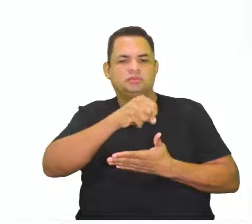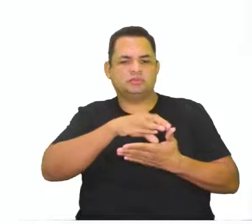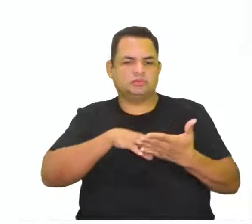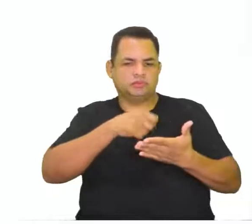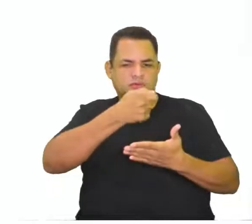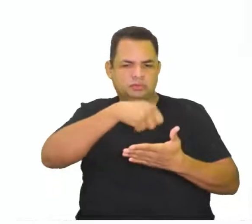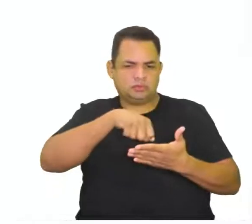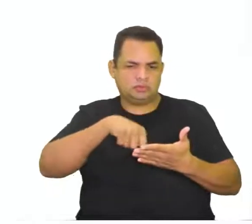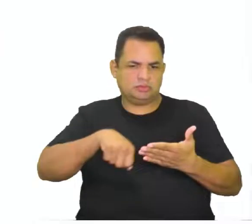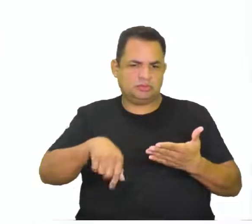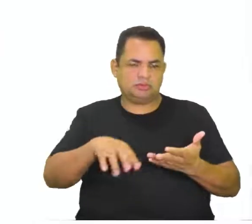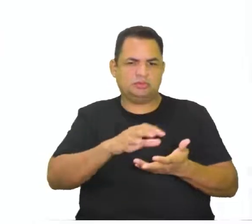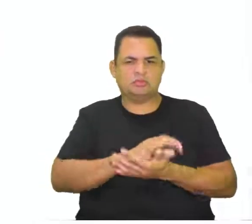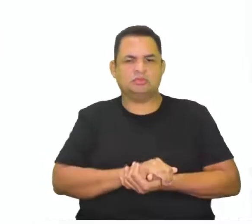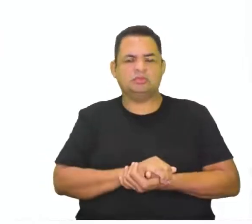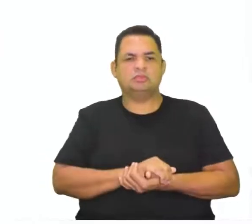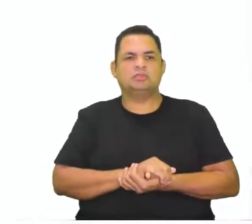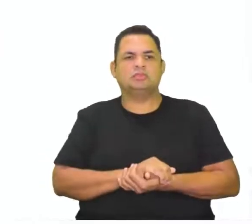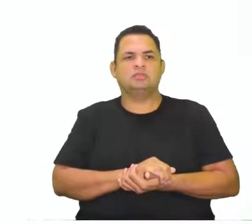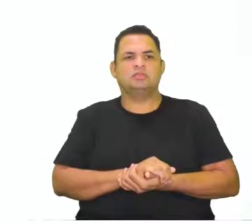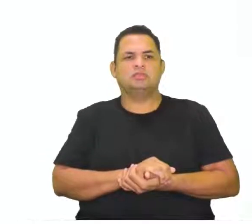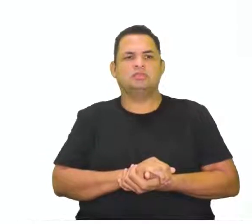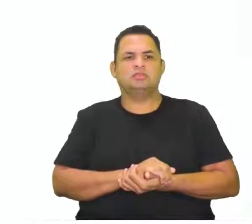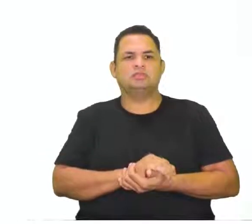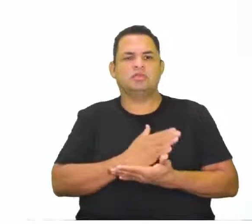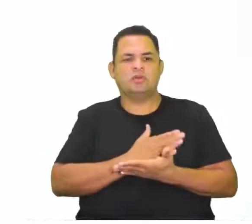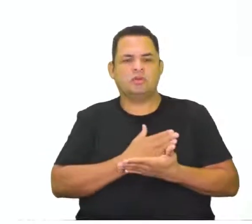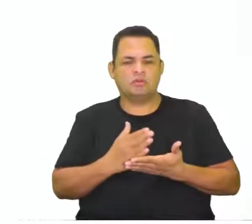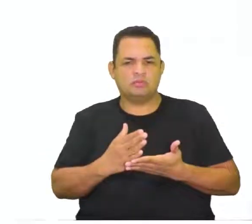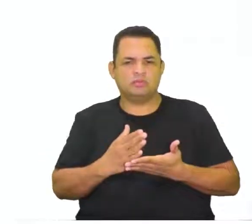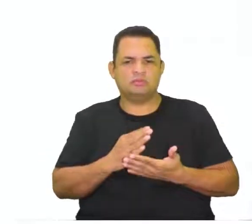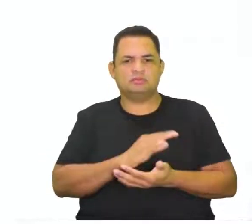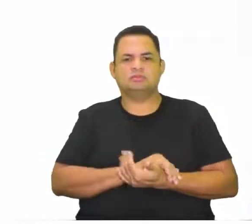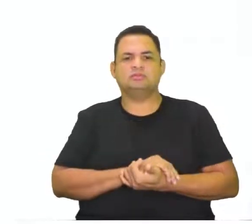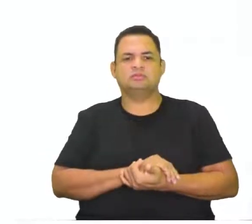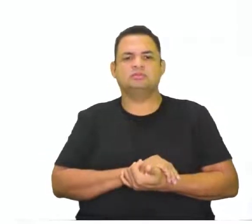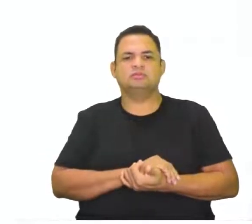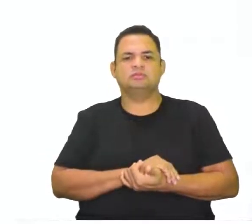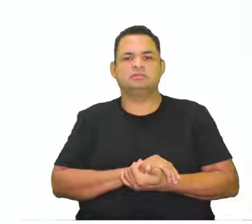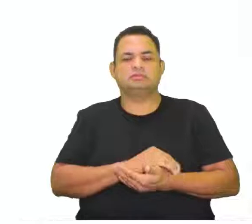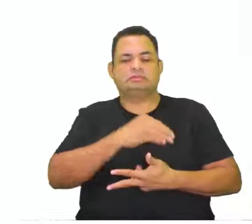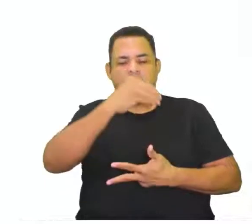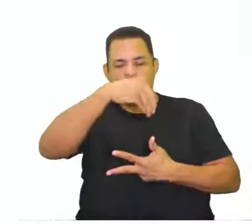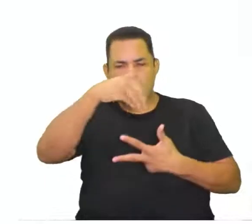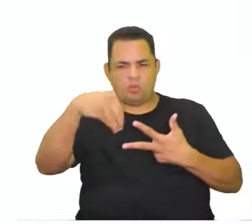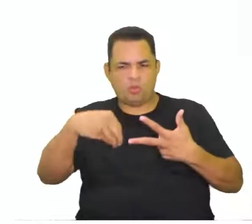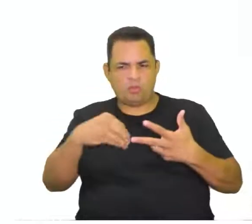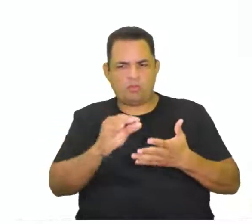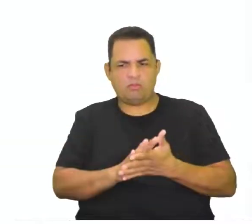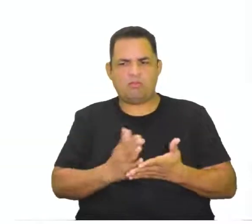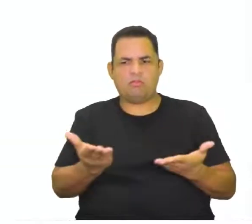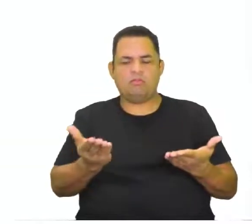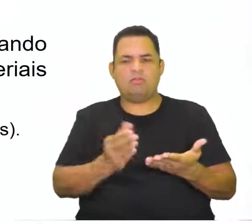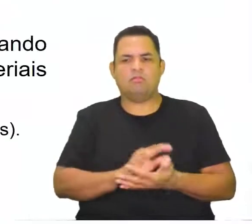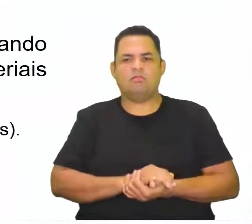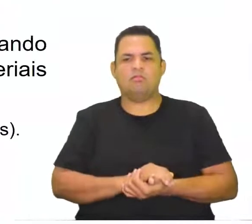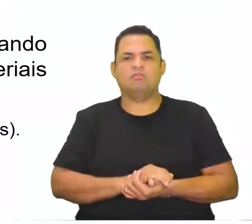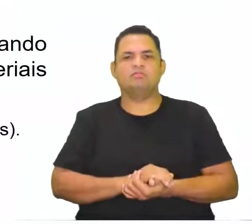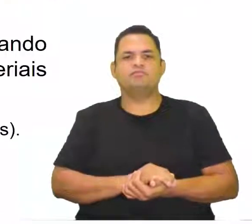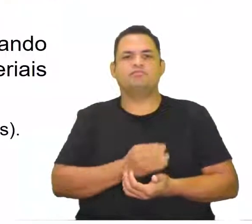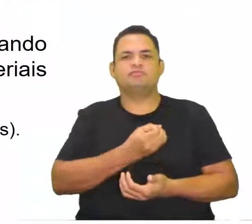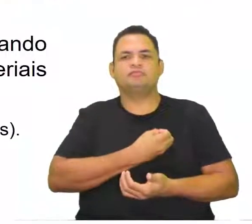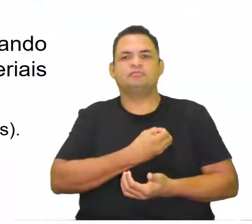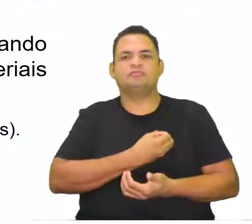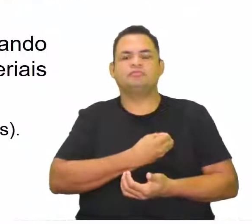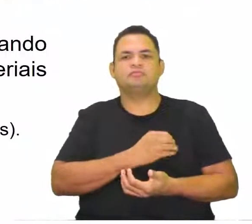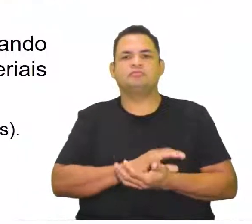de atividade. E, como eu já falei, a gente já começa quebrando tudo, né? Se liga no Enem. Questão